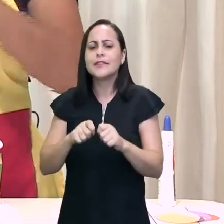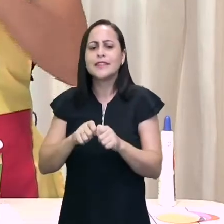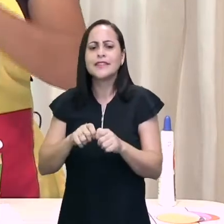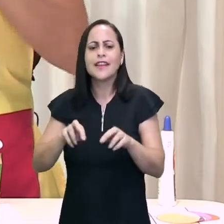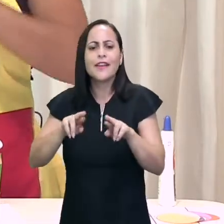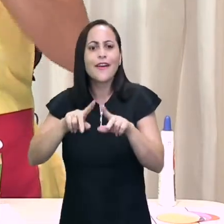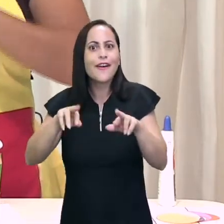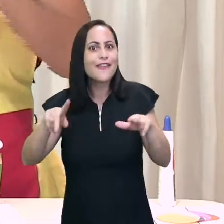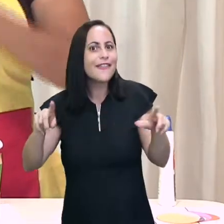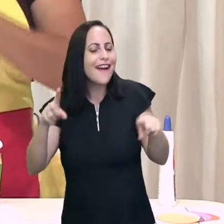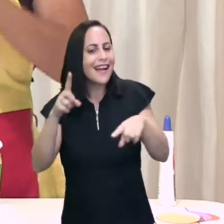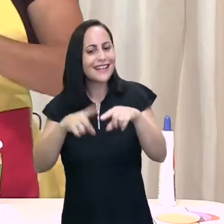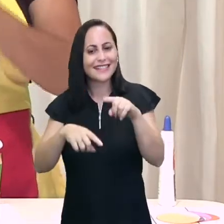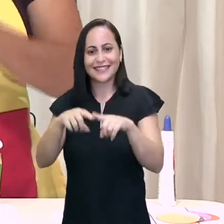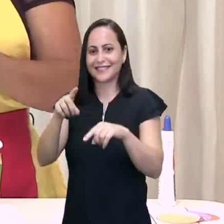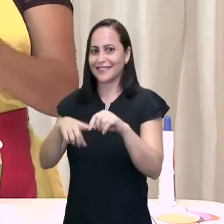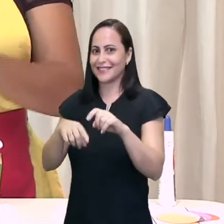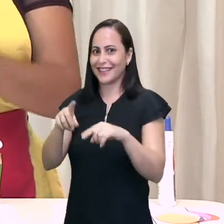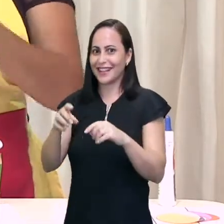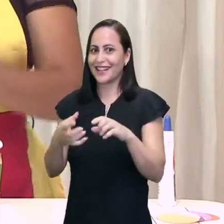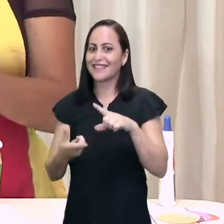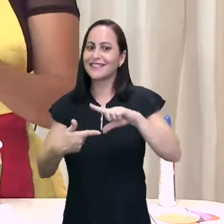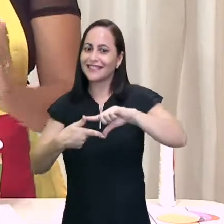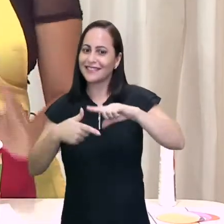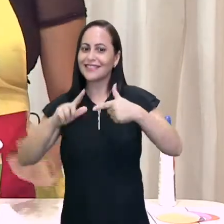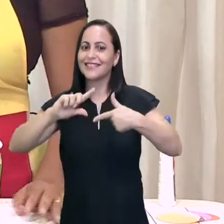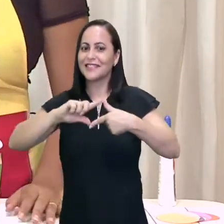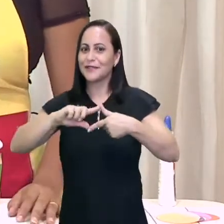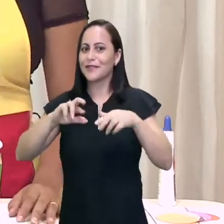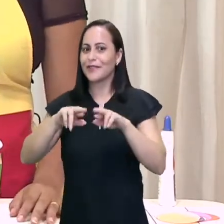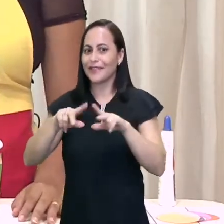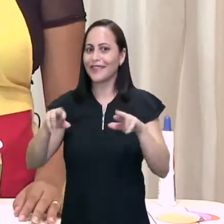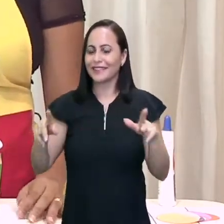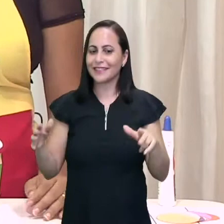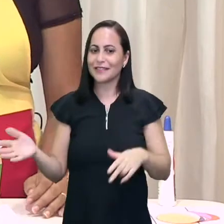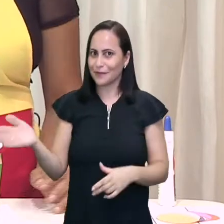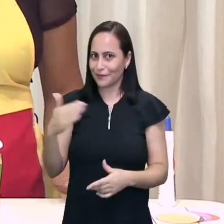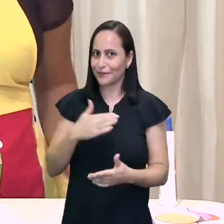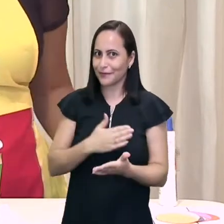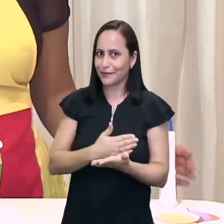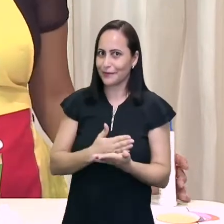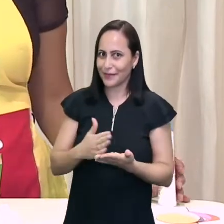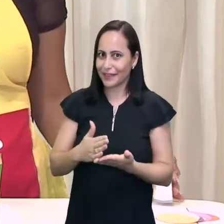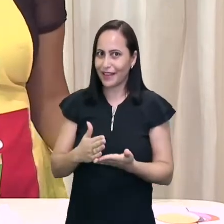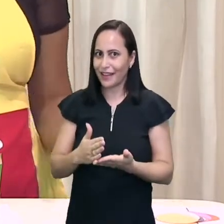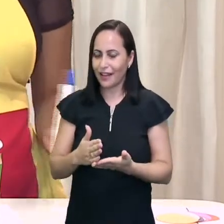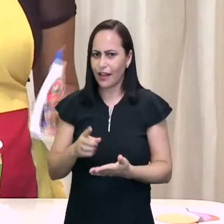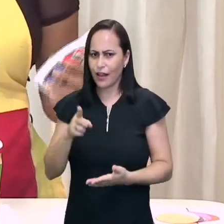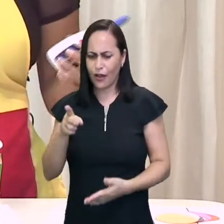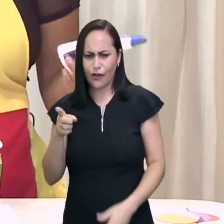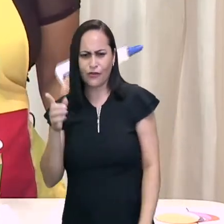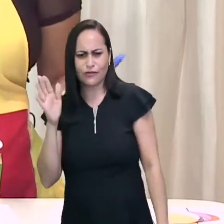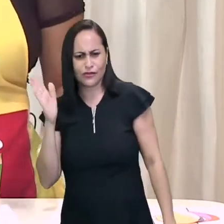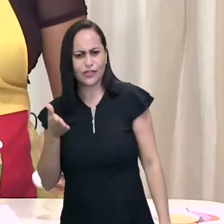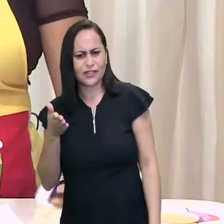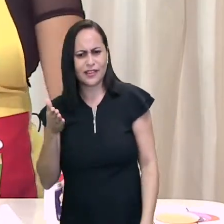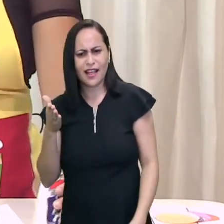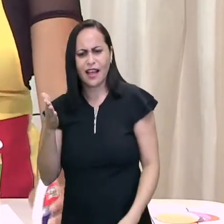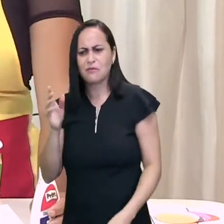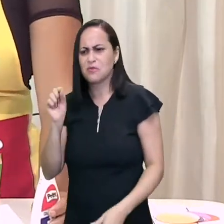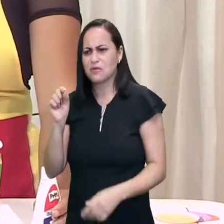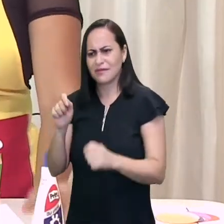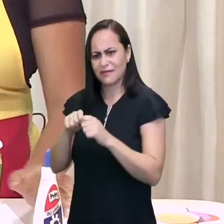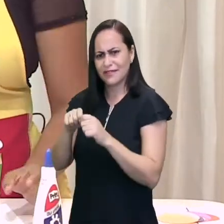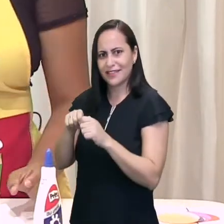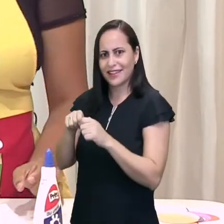vários objetos com as formas geométricas. Vamos começar, Luciene? Vamos! Você já sabe o que você vai montar? Lógico que eu